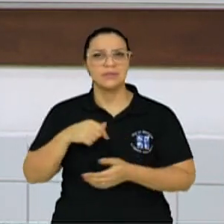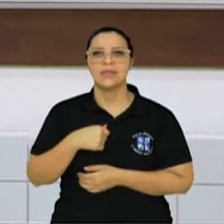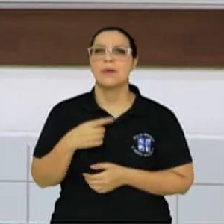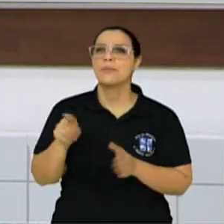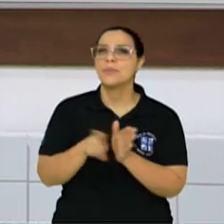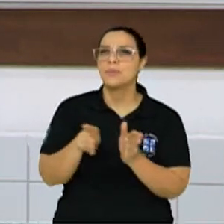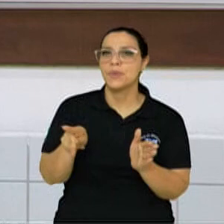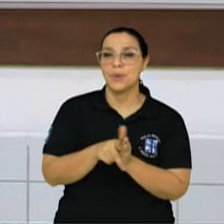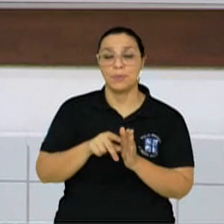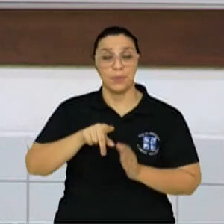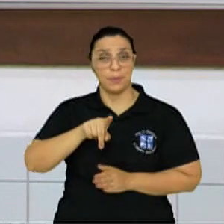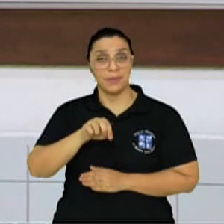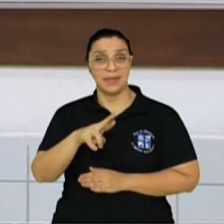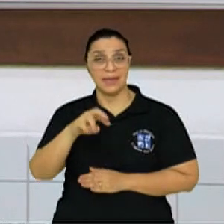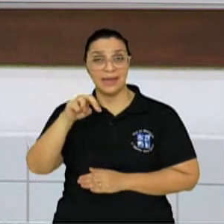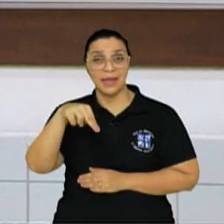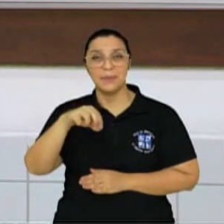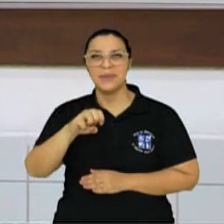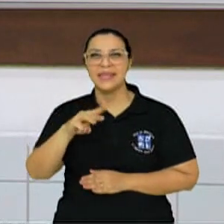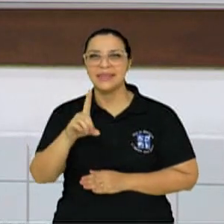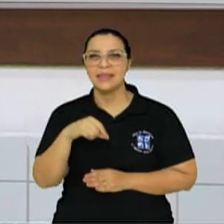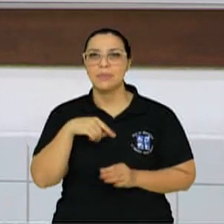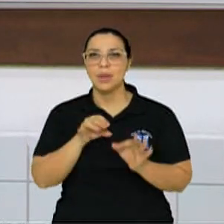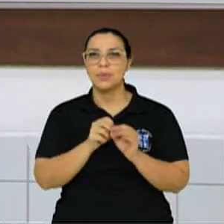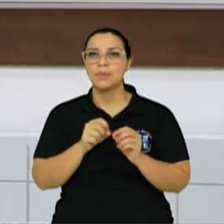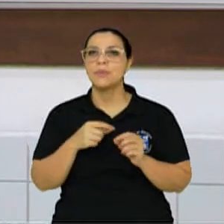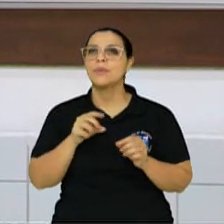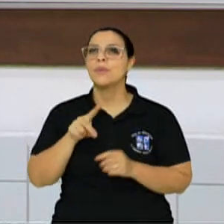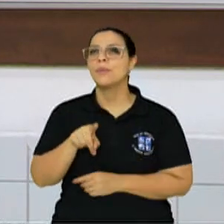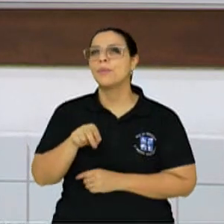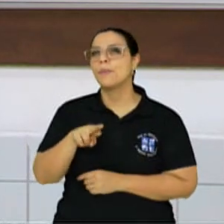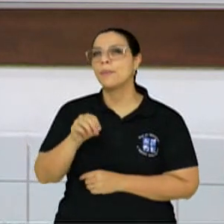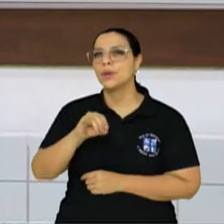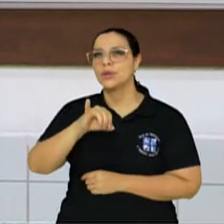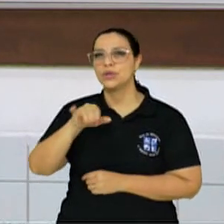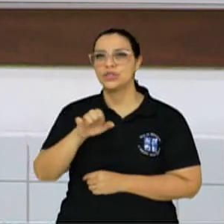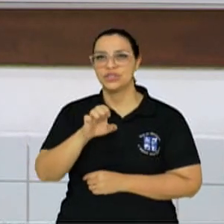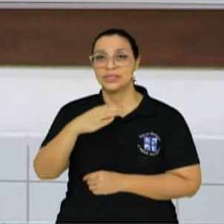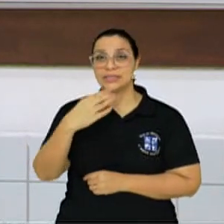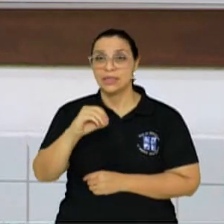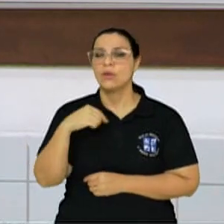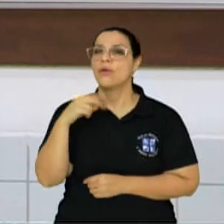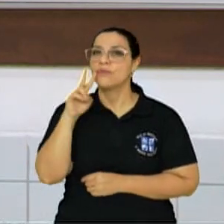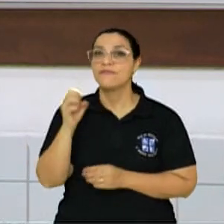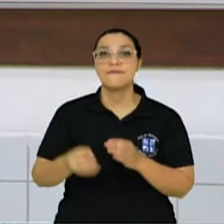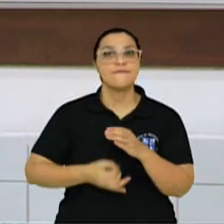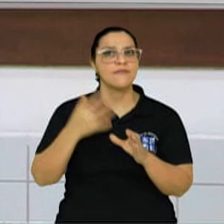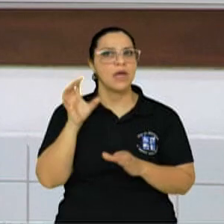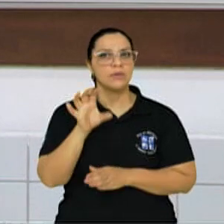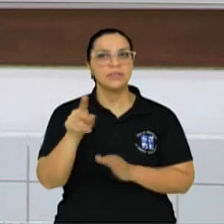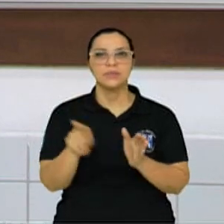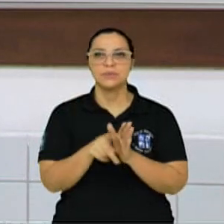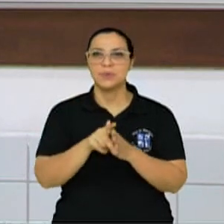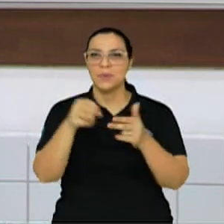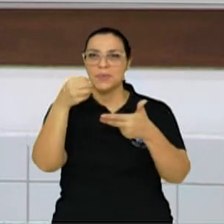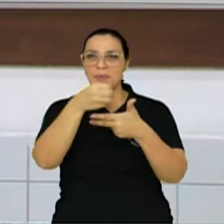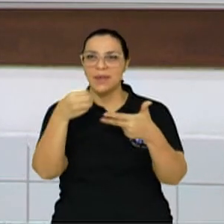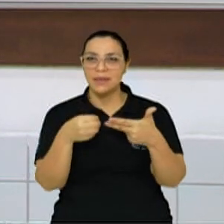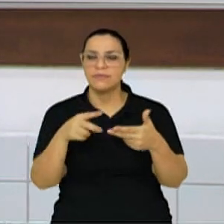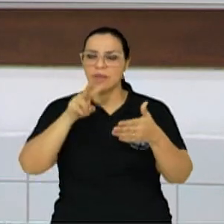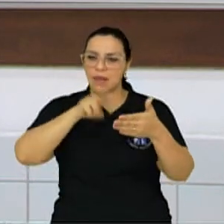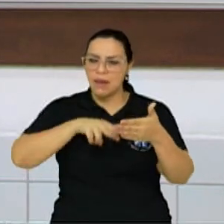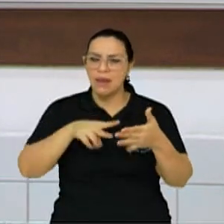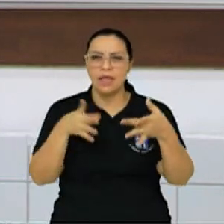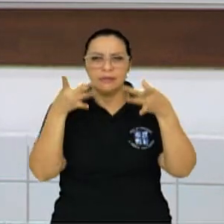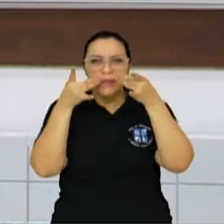é de pirâmide e é de projeção. Não é uma vez ou outra, eu vi vários desses aí em questões de Enem. Então, leiam